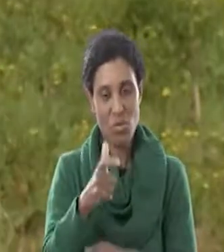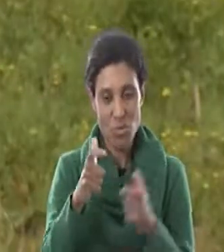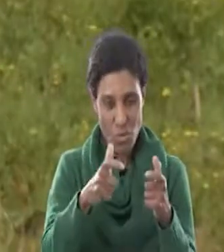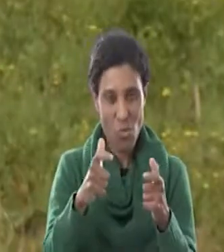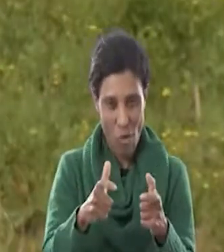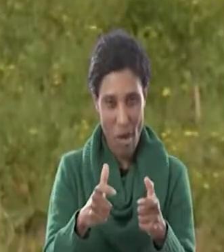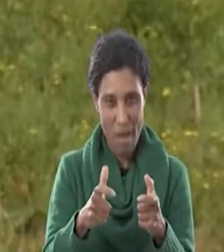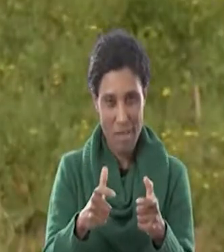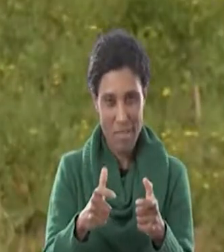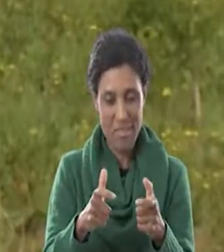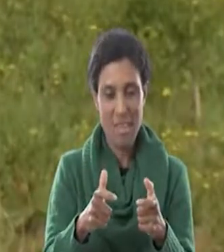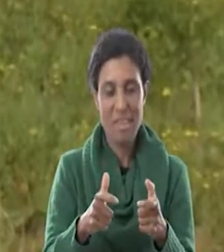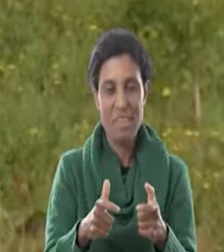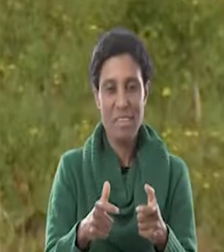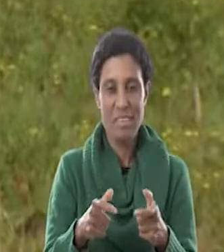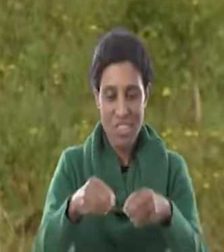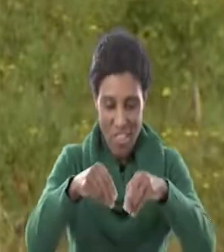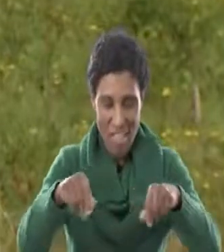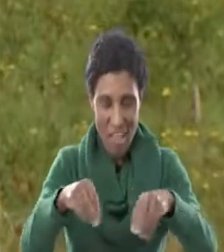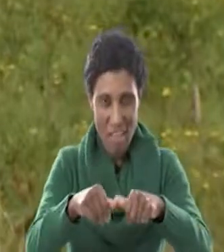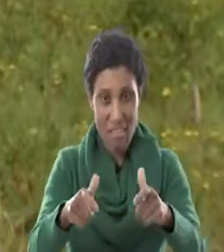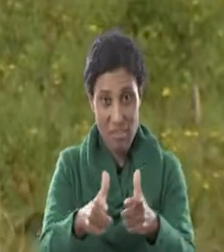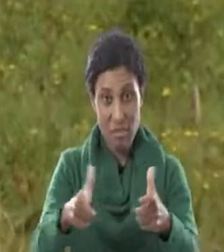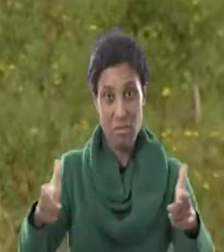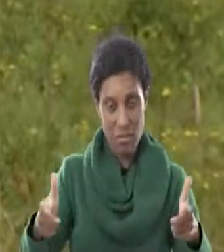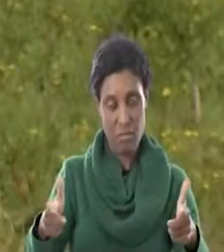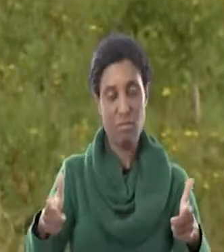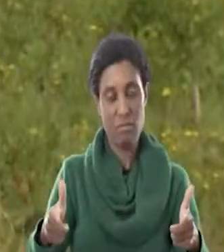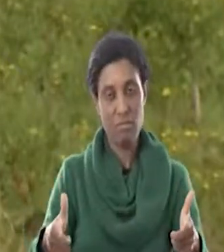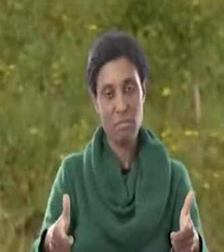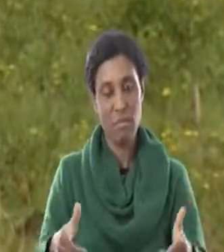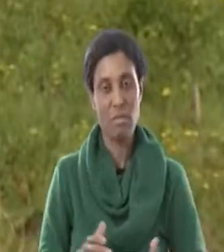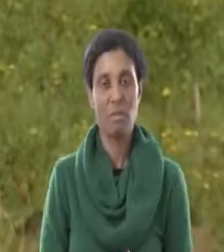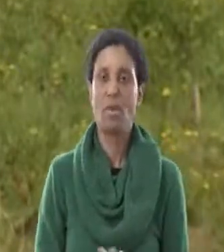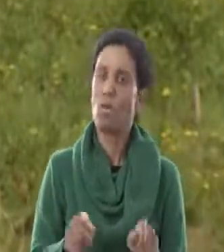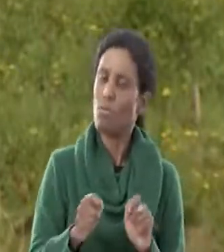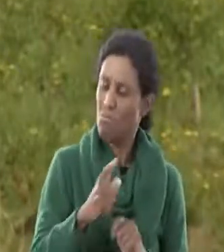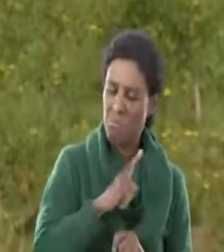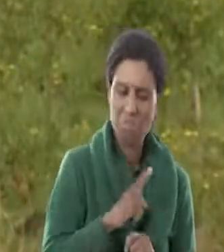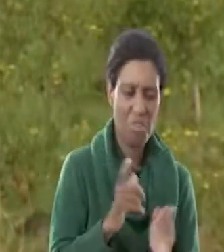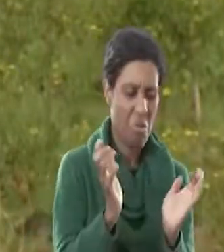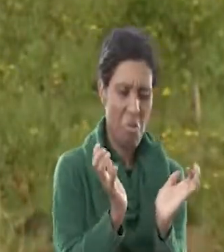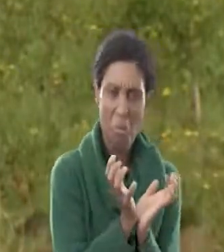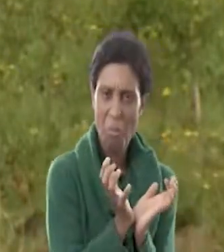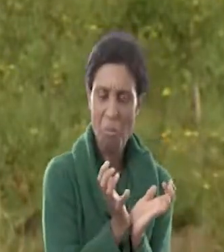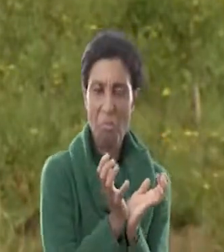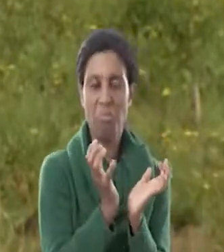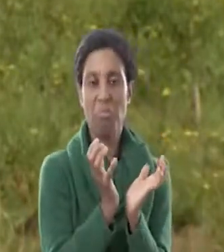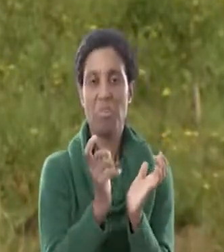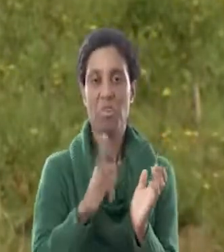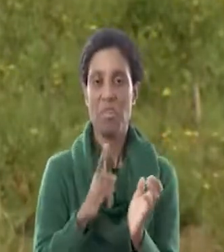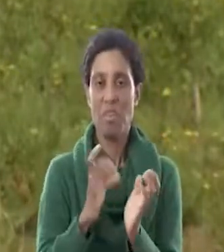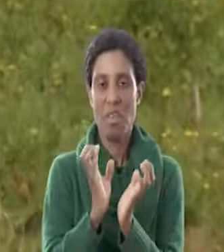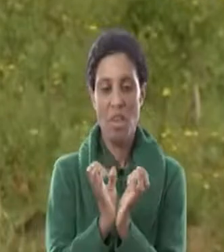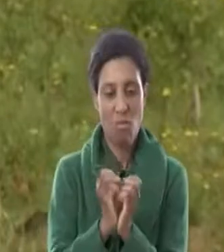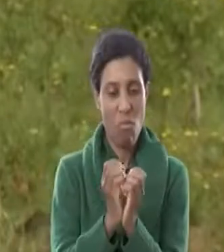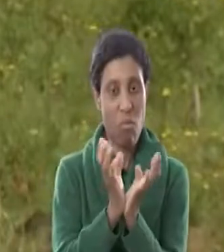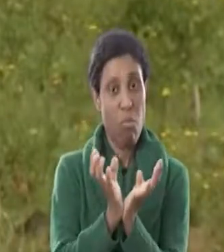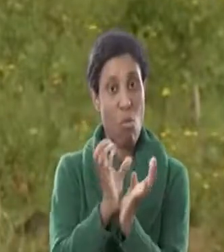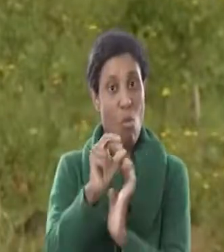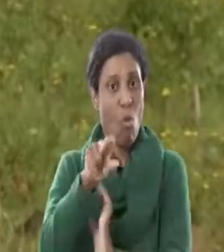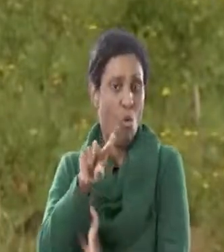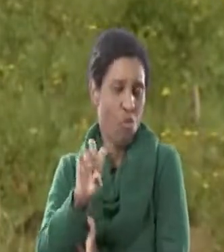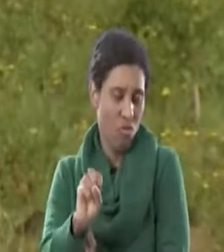hectare. Mesmo que não produza mel, ele é sócio, ele produz alface, ele produz aipim, ele produz